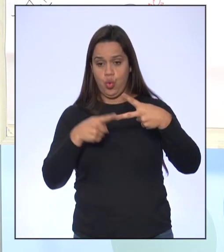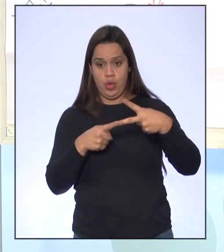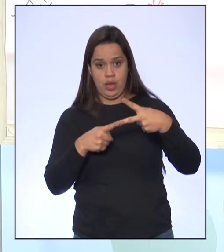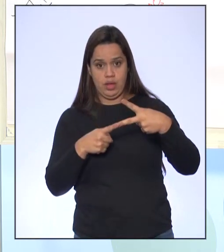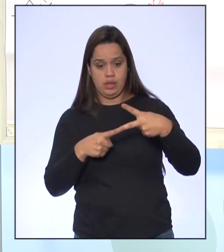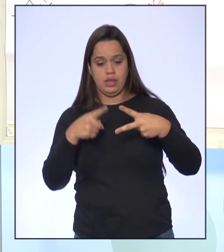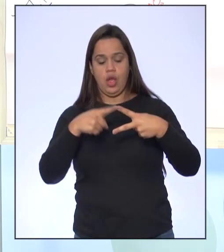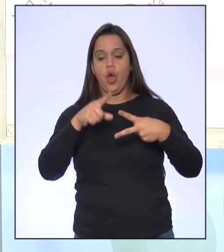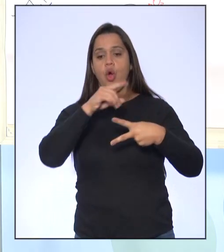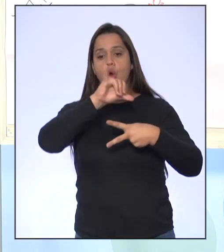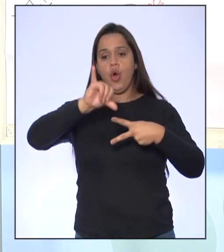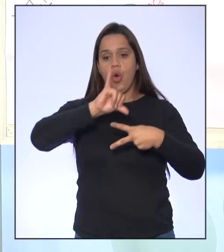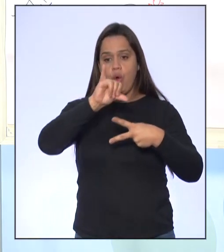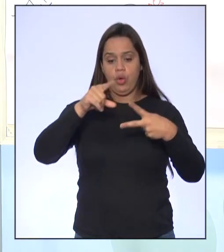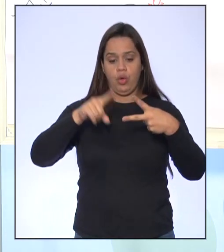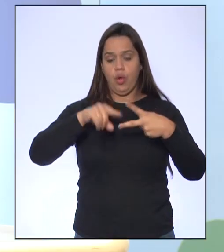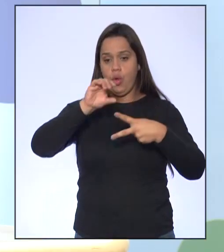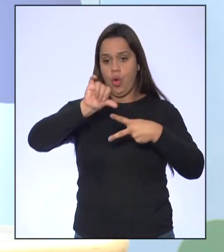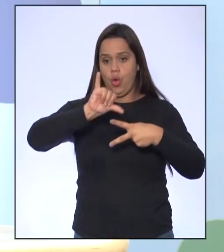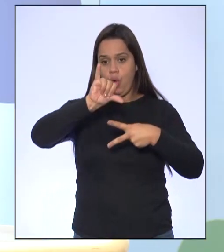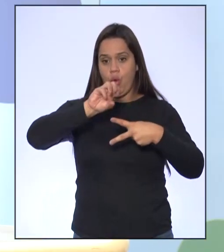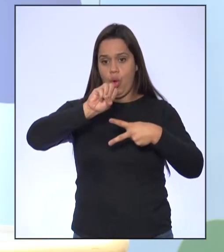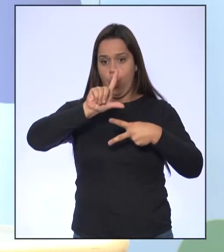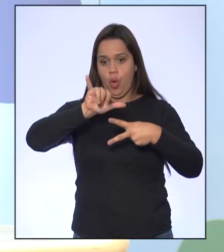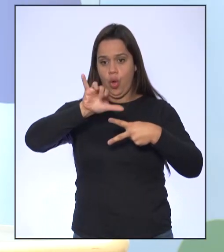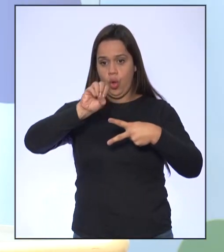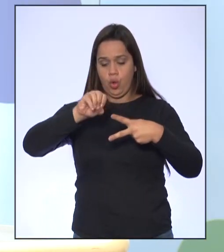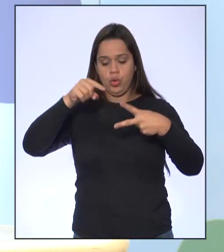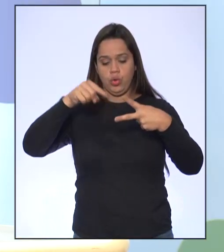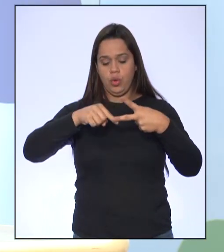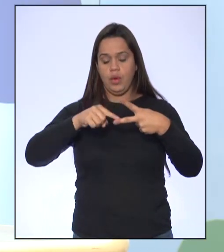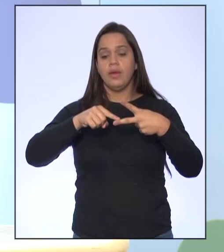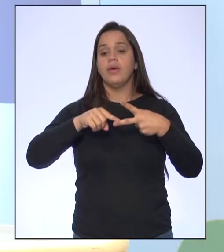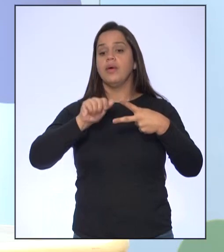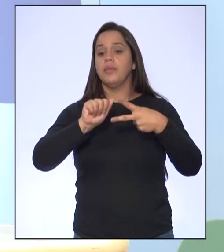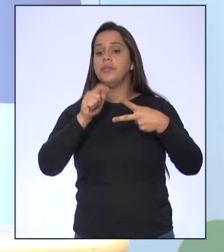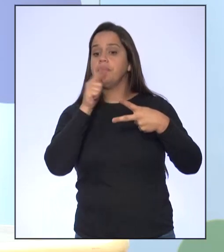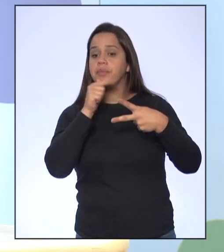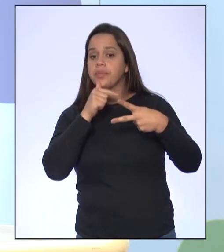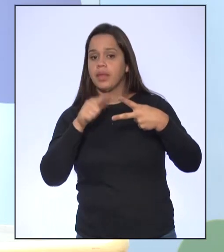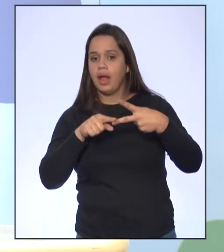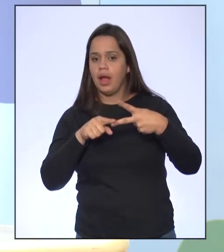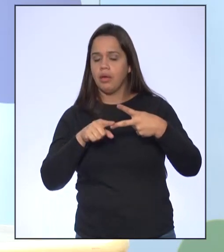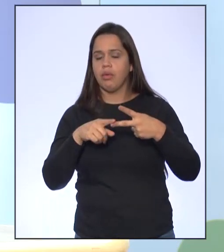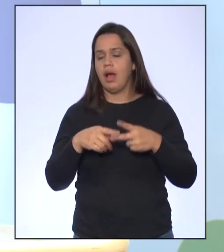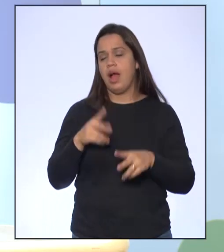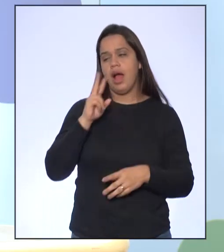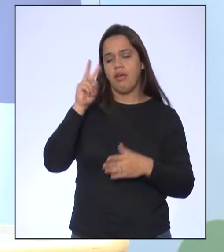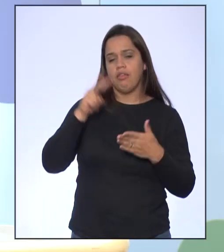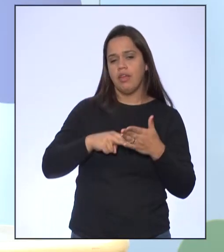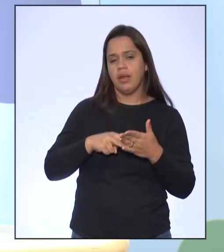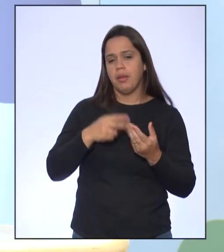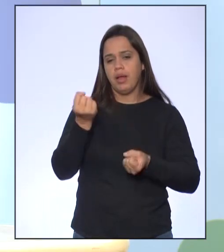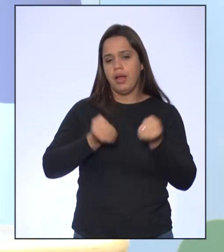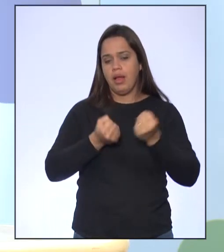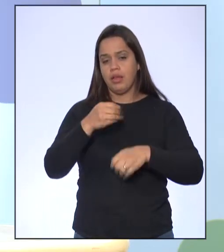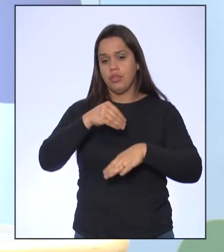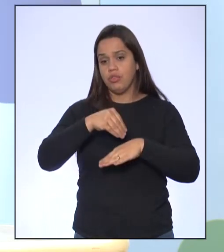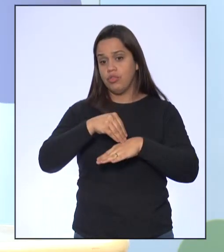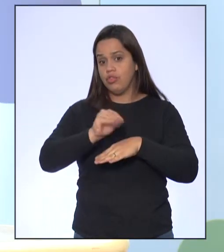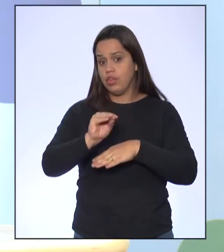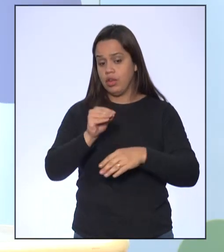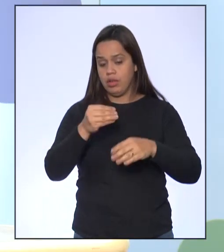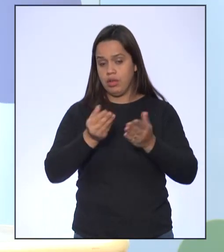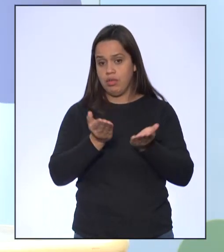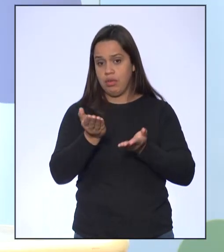é a água. Vamos lembrar a dica que ela deu ali. Quando, para um automóvel sair do lugar lá,